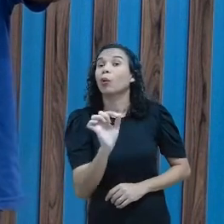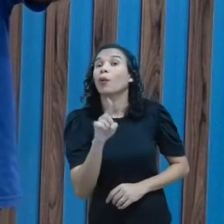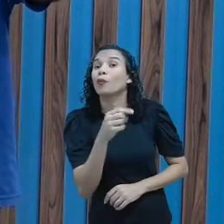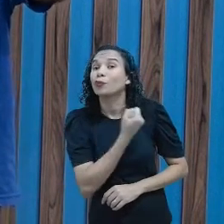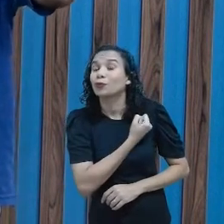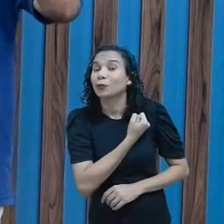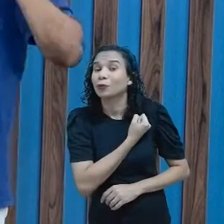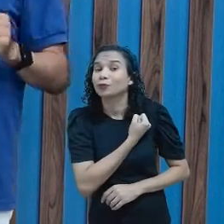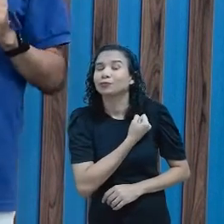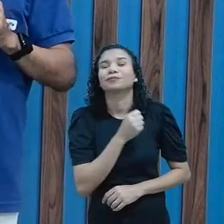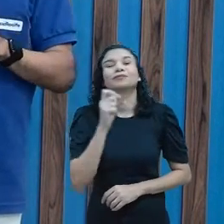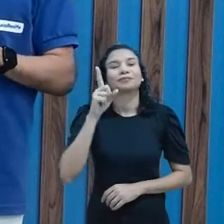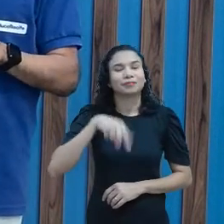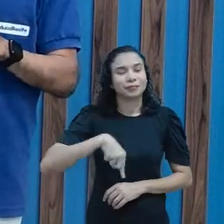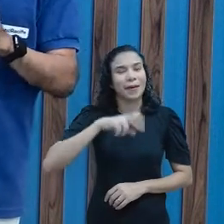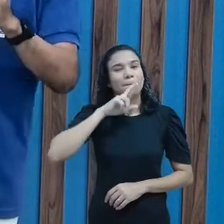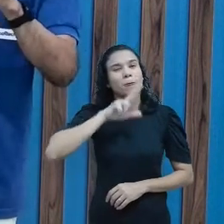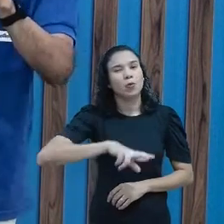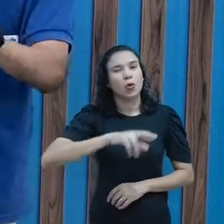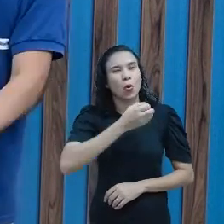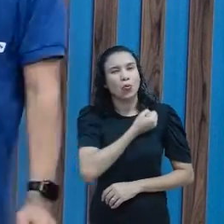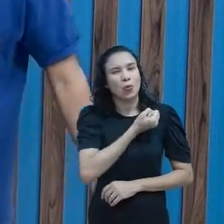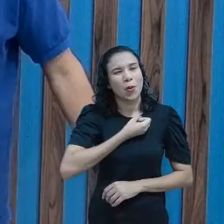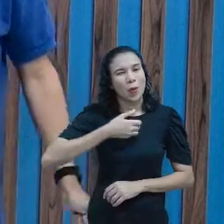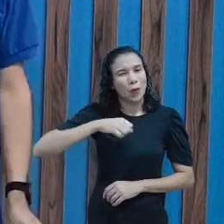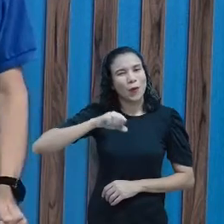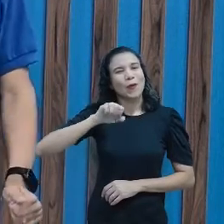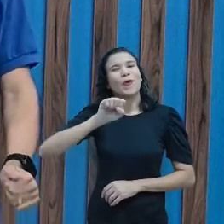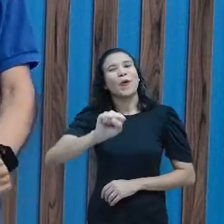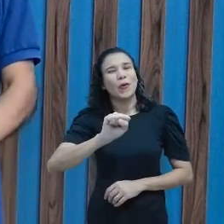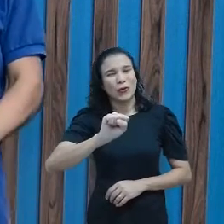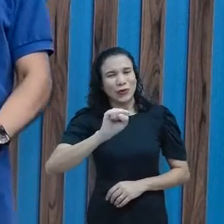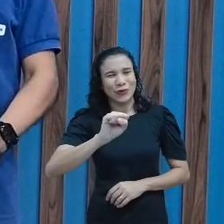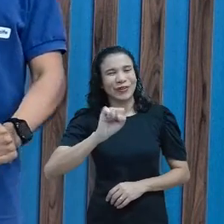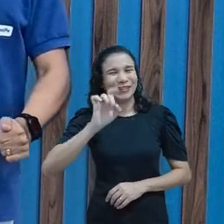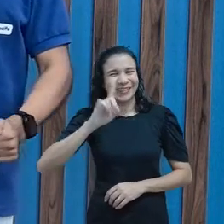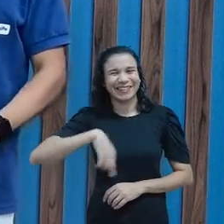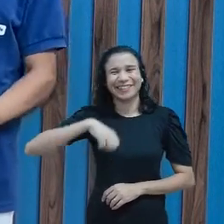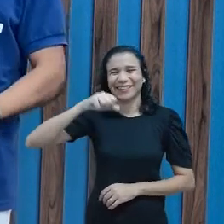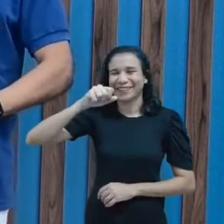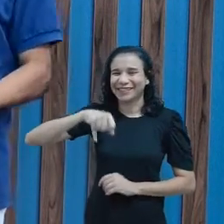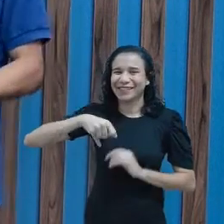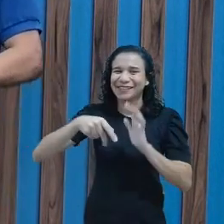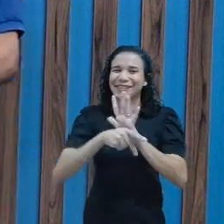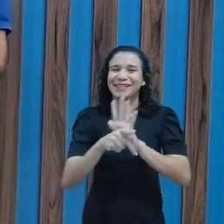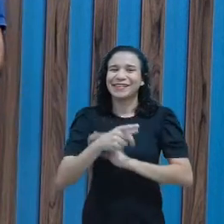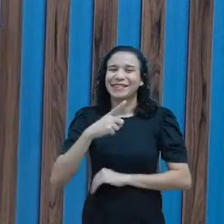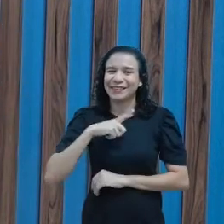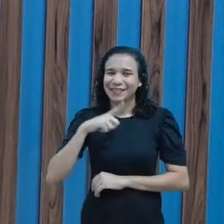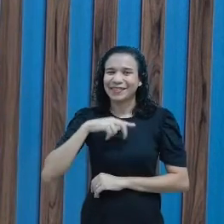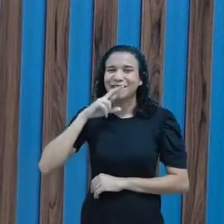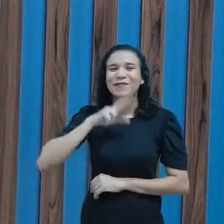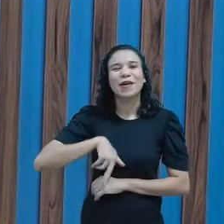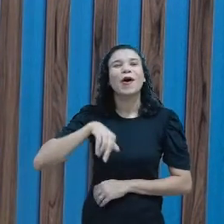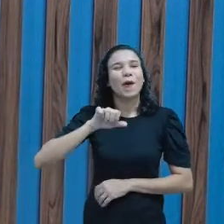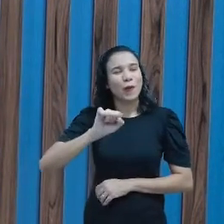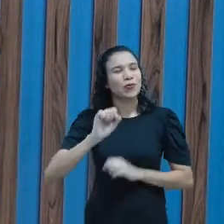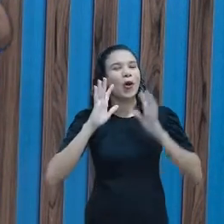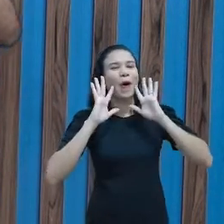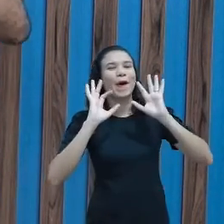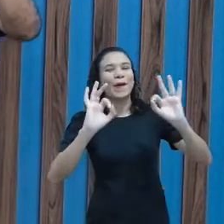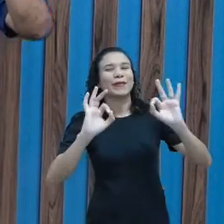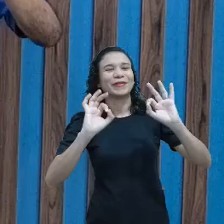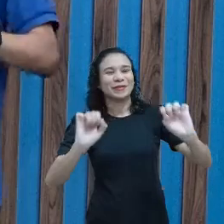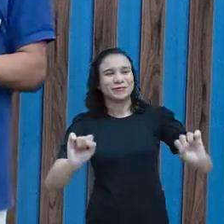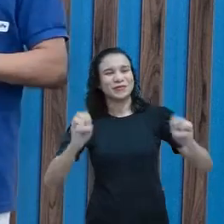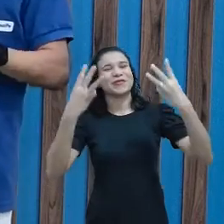esse? Isso, você disse número 8, né? Você é fera demais, você é top das galáxias. Até a minha produtora disse 8 ali, ela é fera demais. Ó,